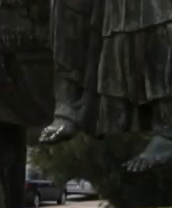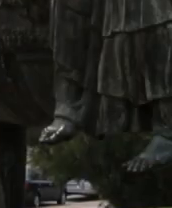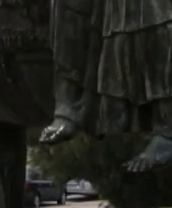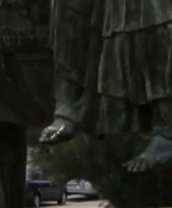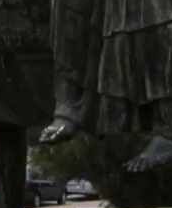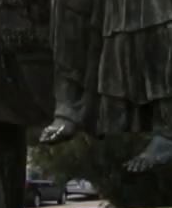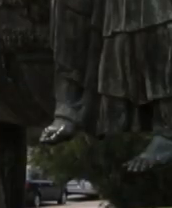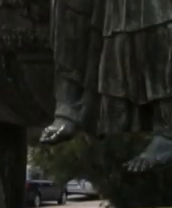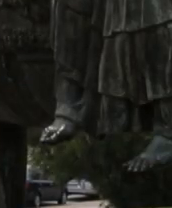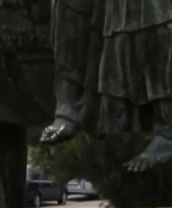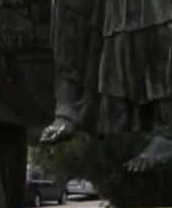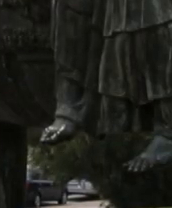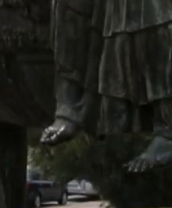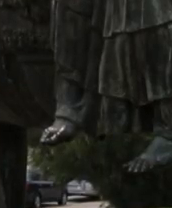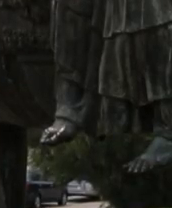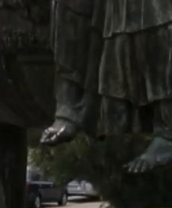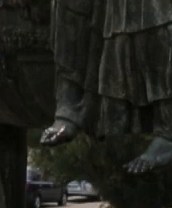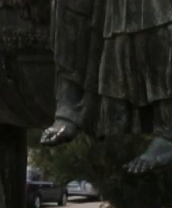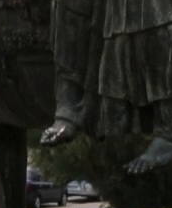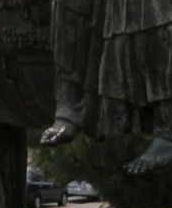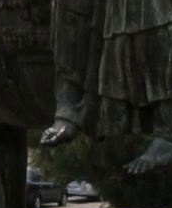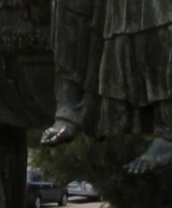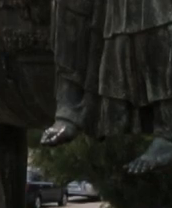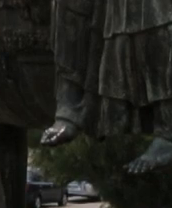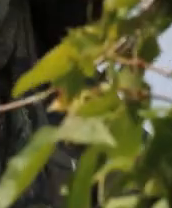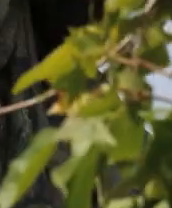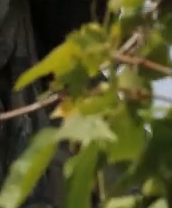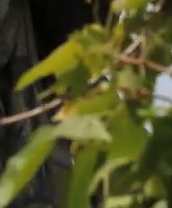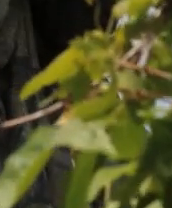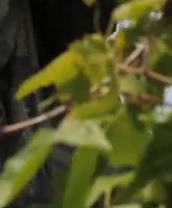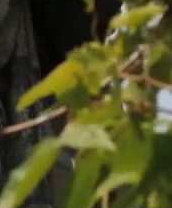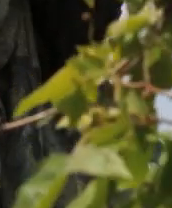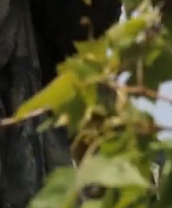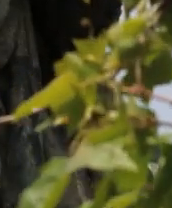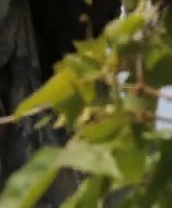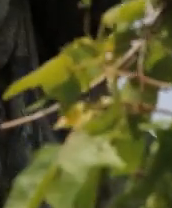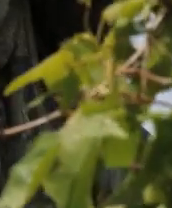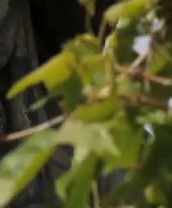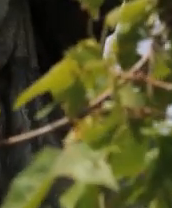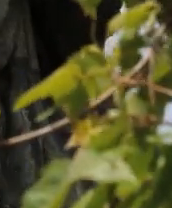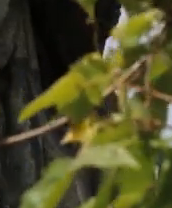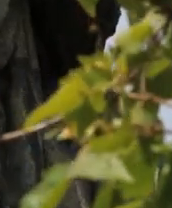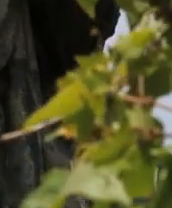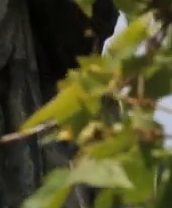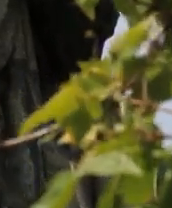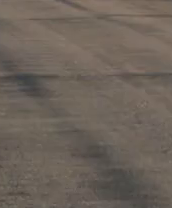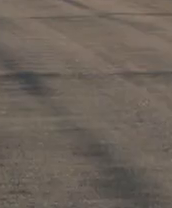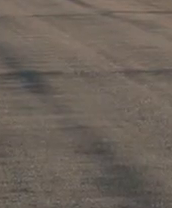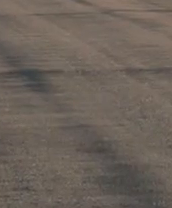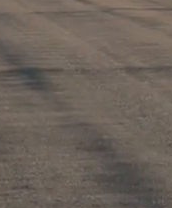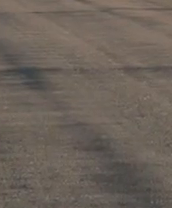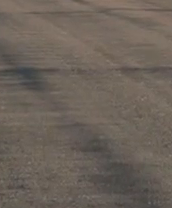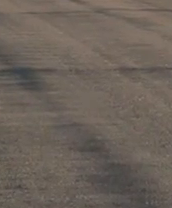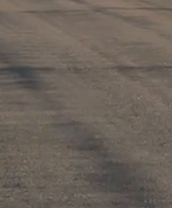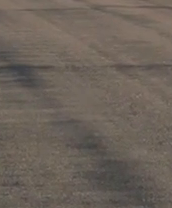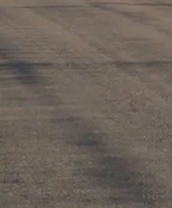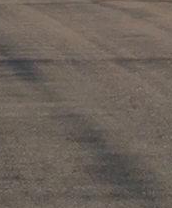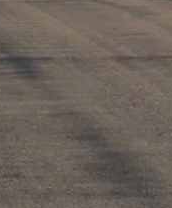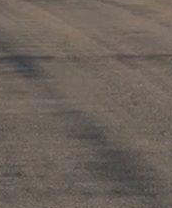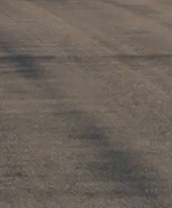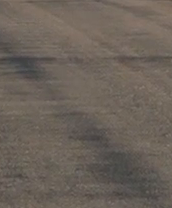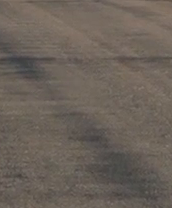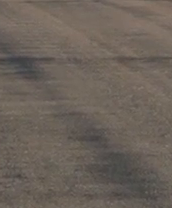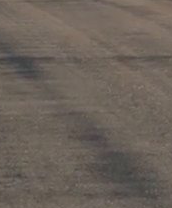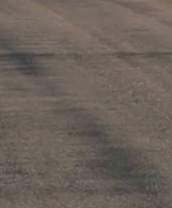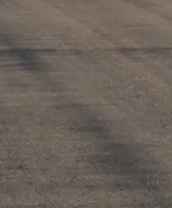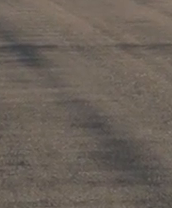calmas. Estátua voltada para o mar de um homem e uma mulher montados a cavalo. Estrada asfaltada, margeada por vegetação